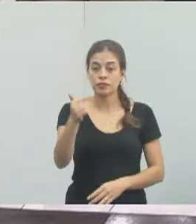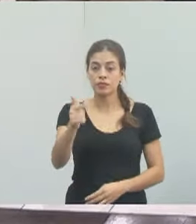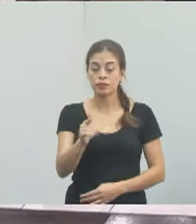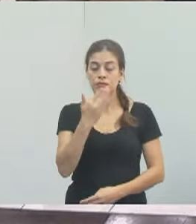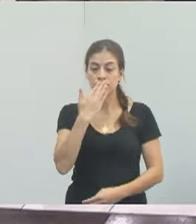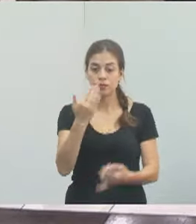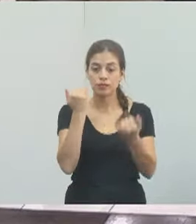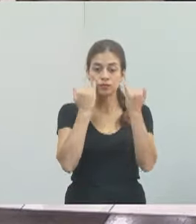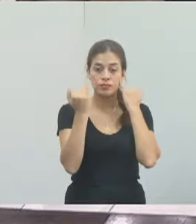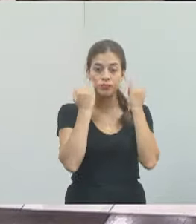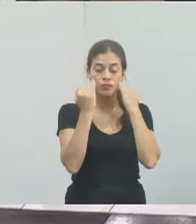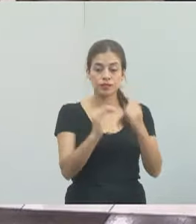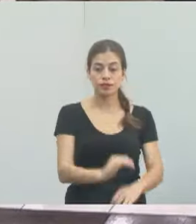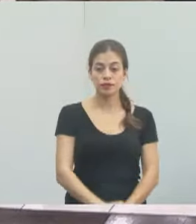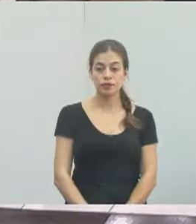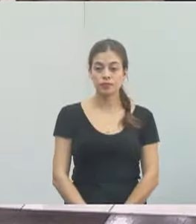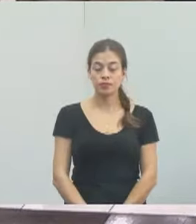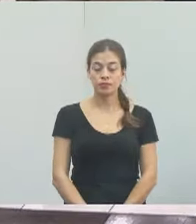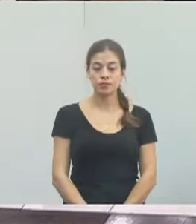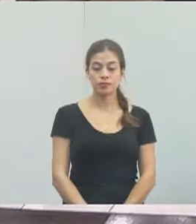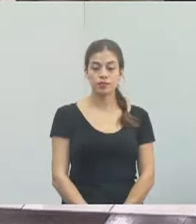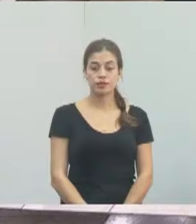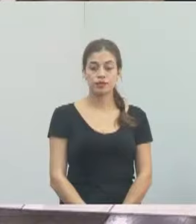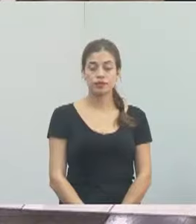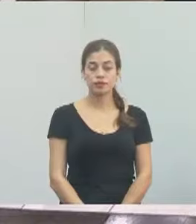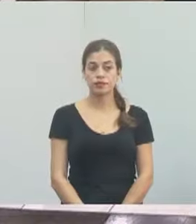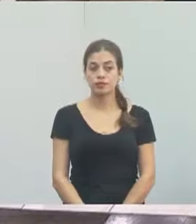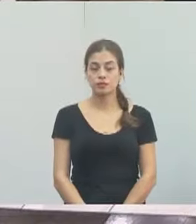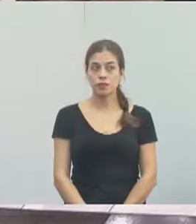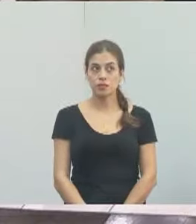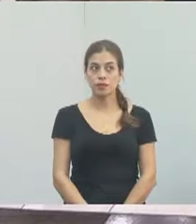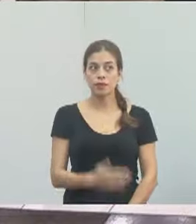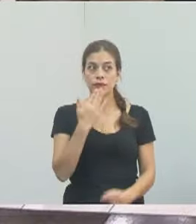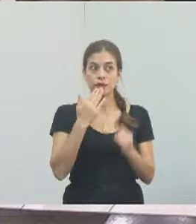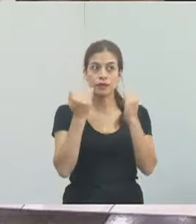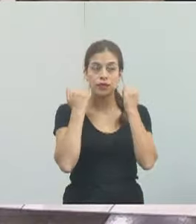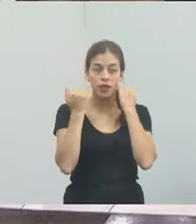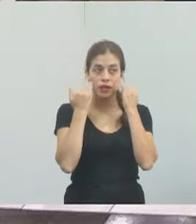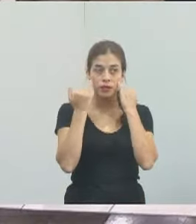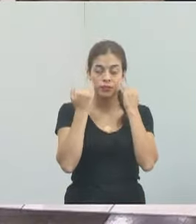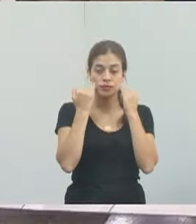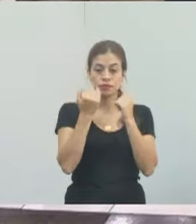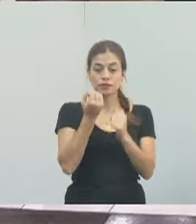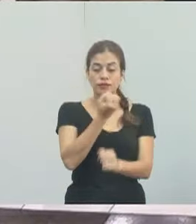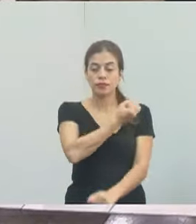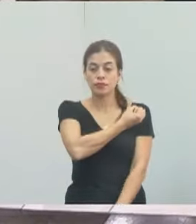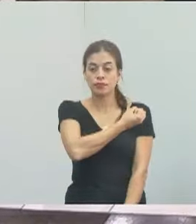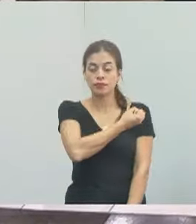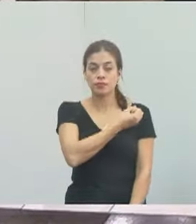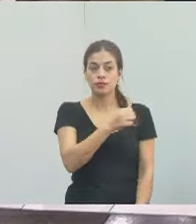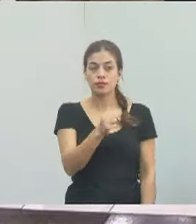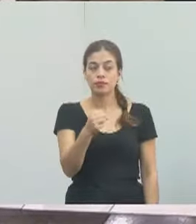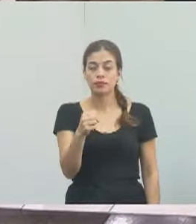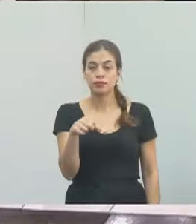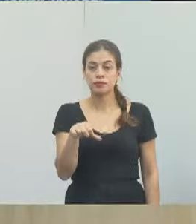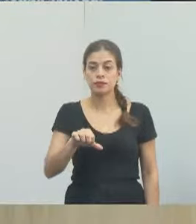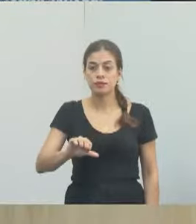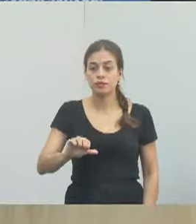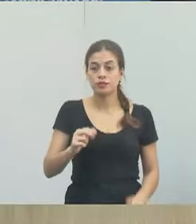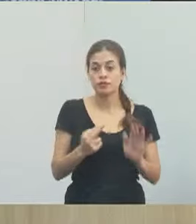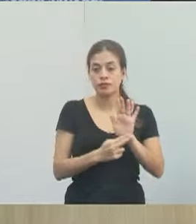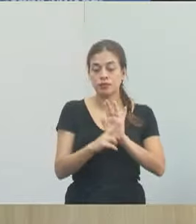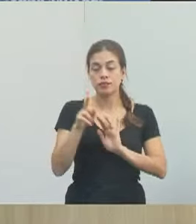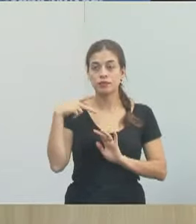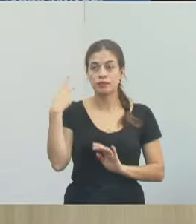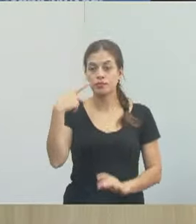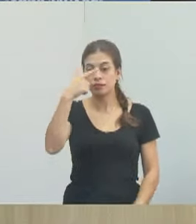próximo pedido de informações pedido de informações 89 autoria Vereador